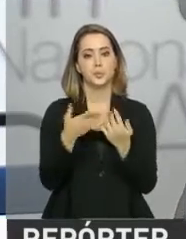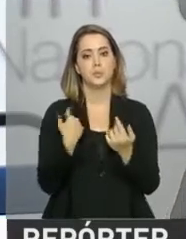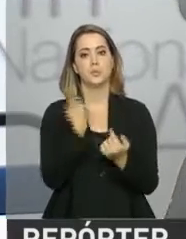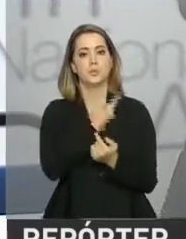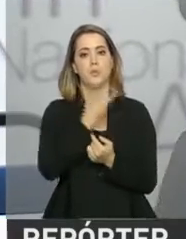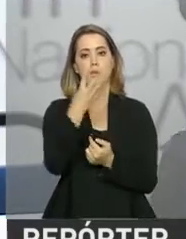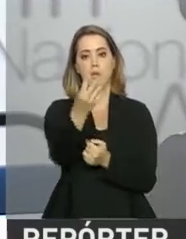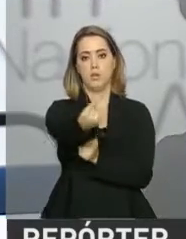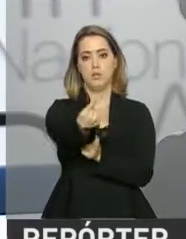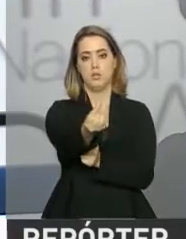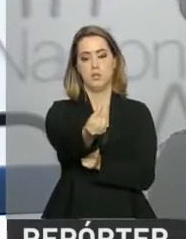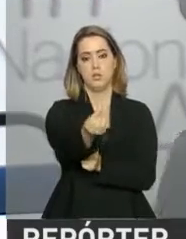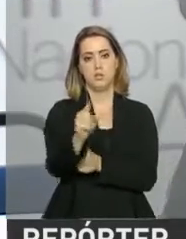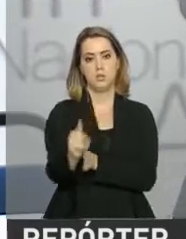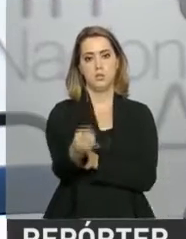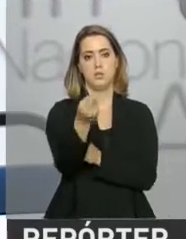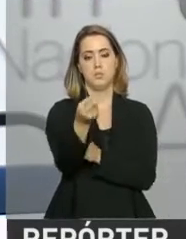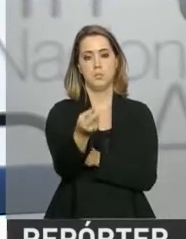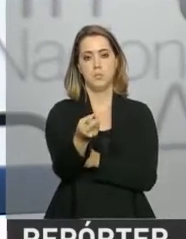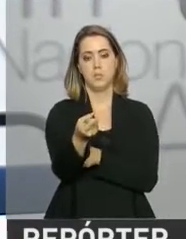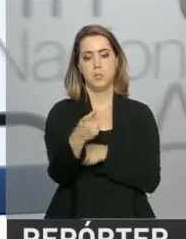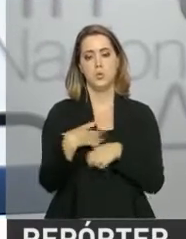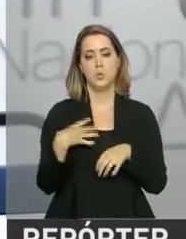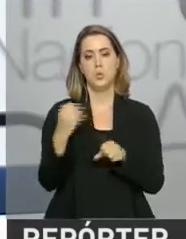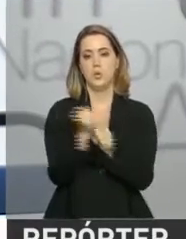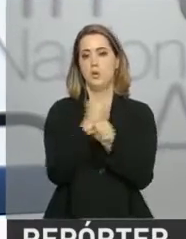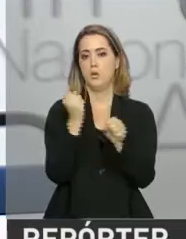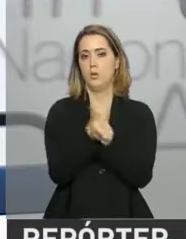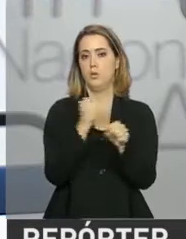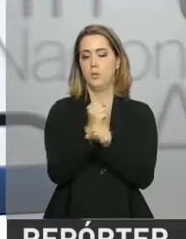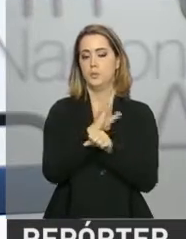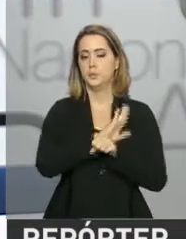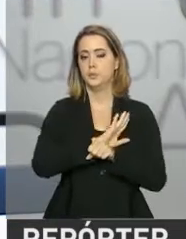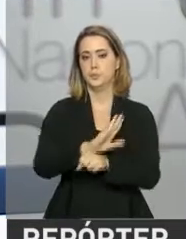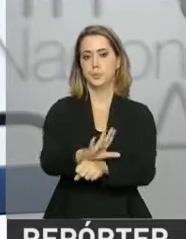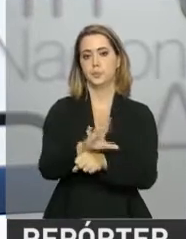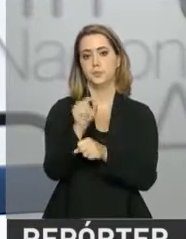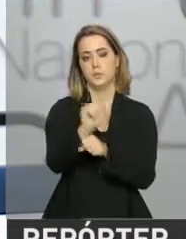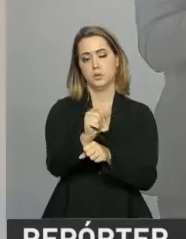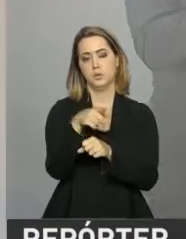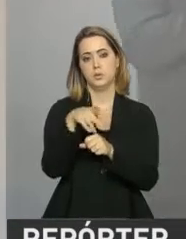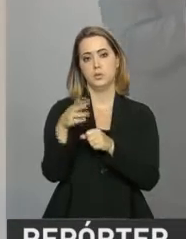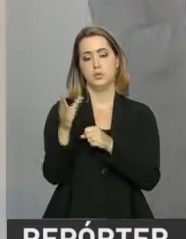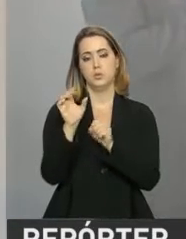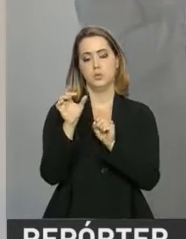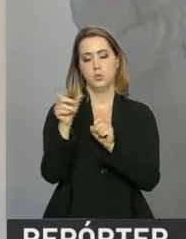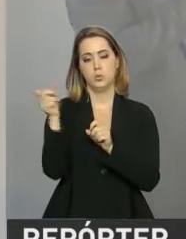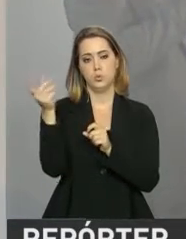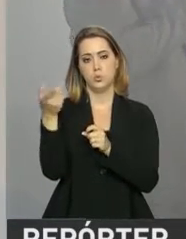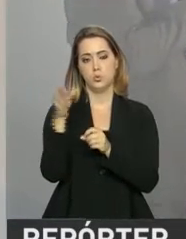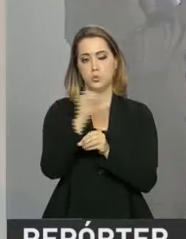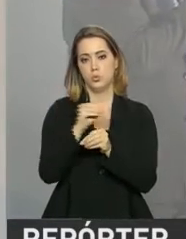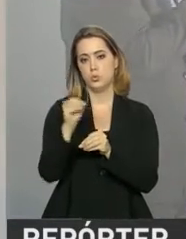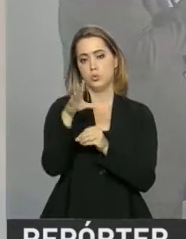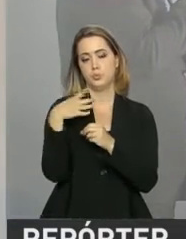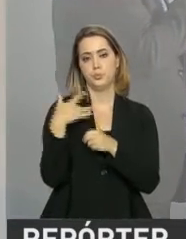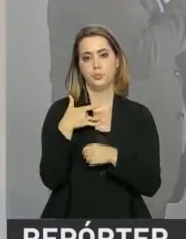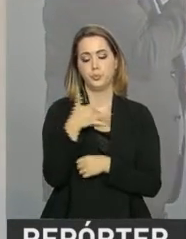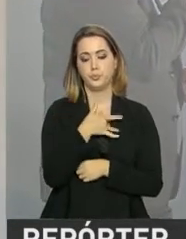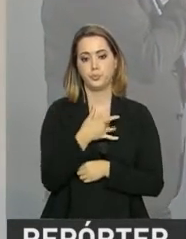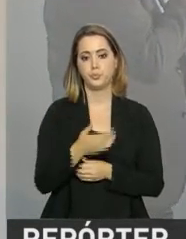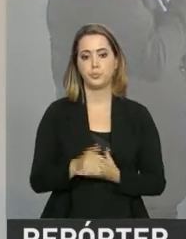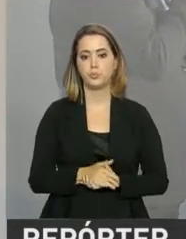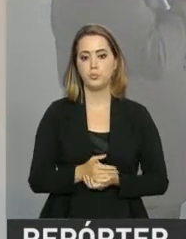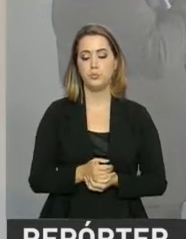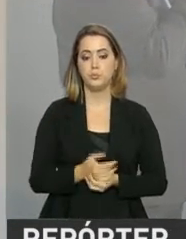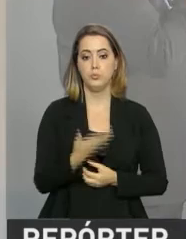36 mil obras no Brasil de apoio à infraestrutura de atenção à saúde. Dados do Ministério apresentados durante